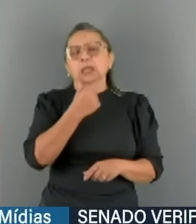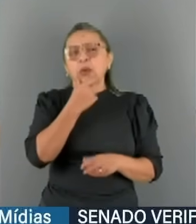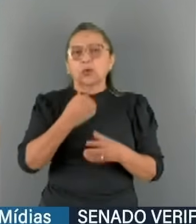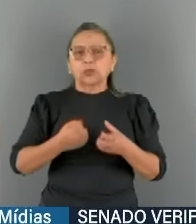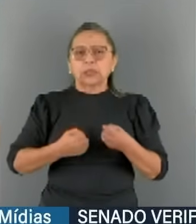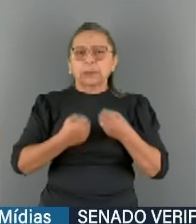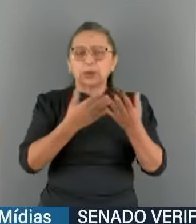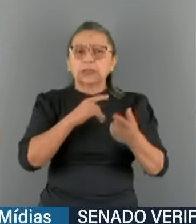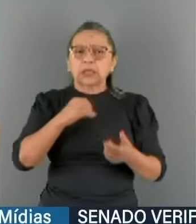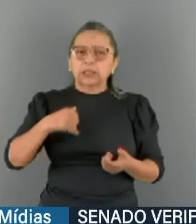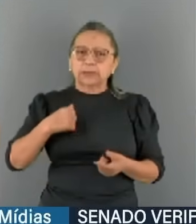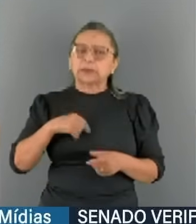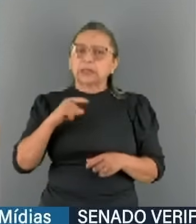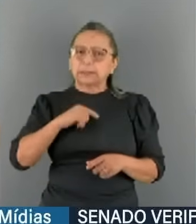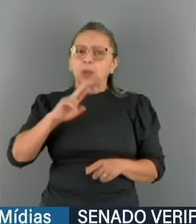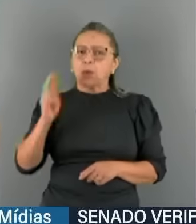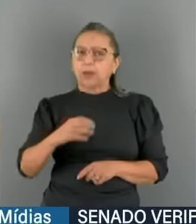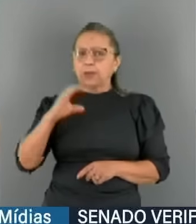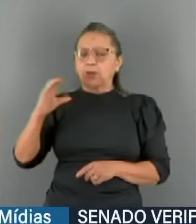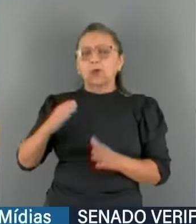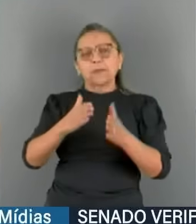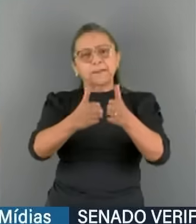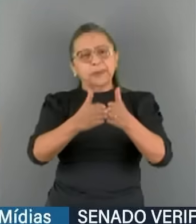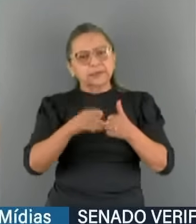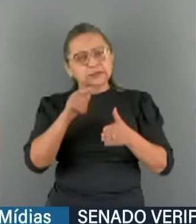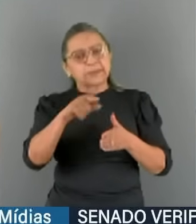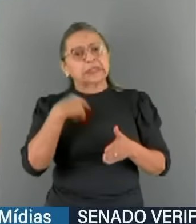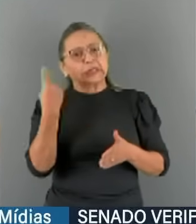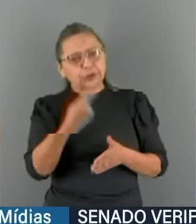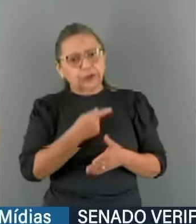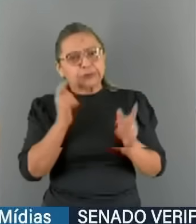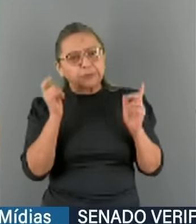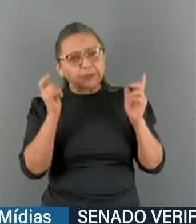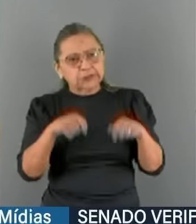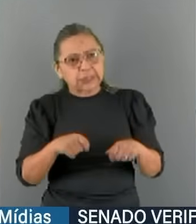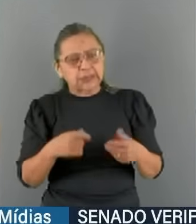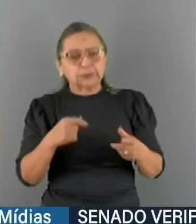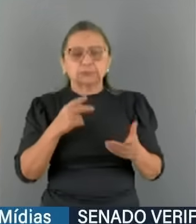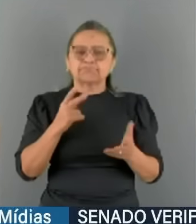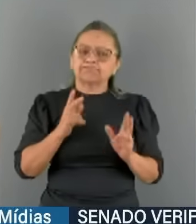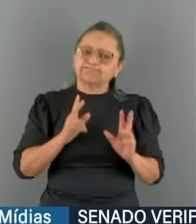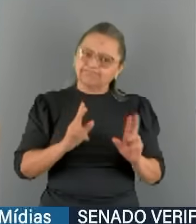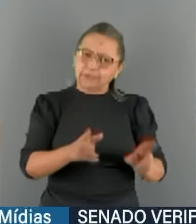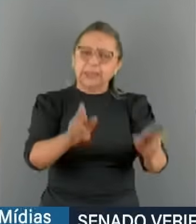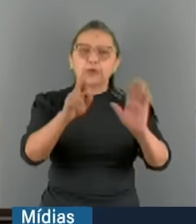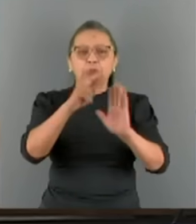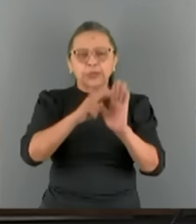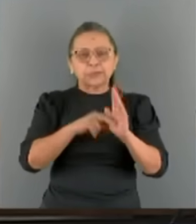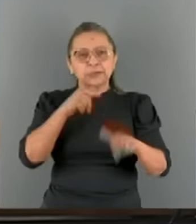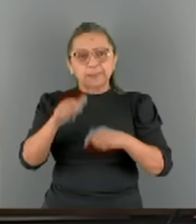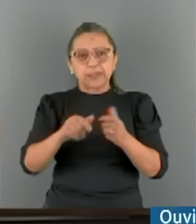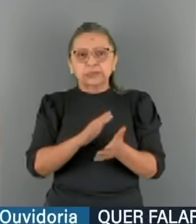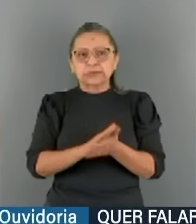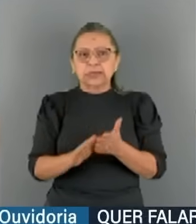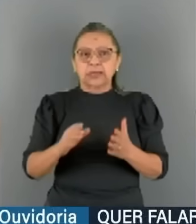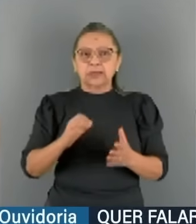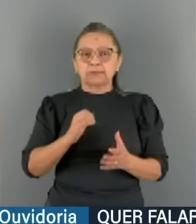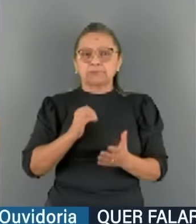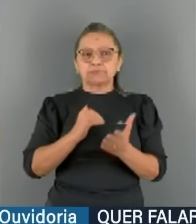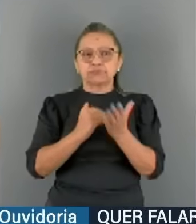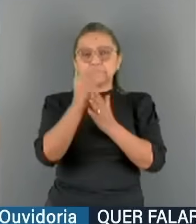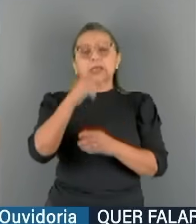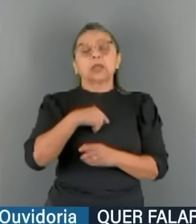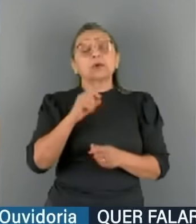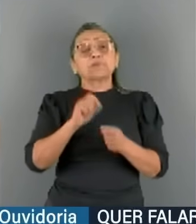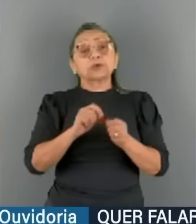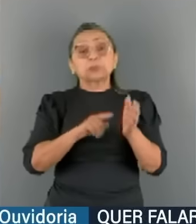humanidade, eu peço a Vossa Excelência, para que a gente possa manter o ritmo dos trabalhos sem... Eu fiz uma